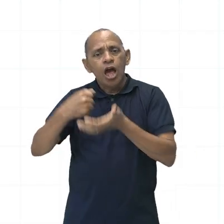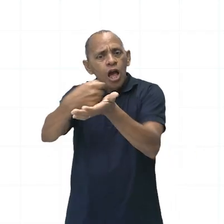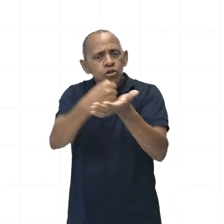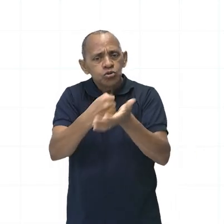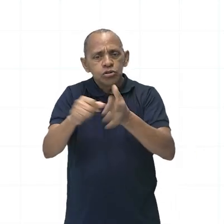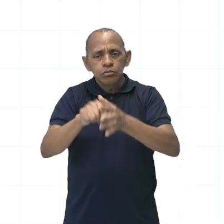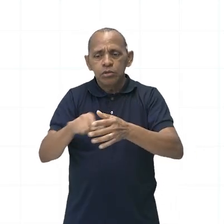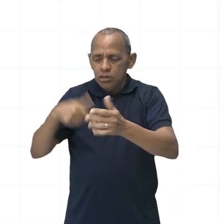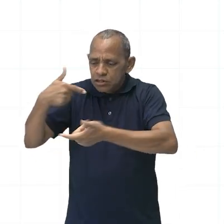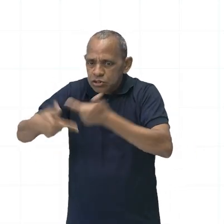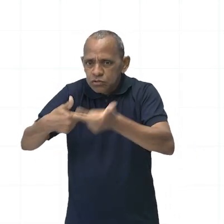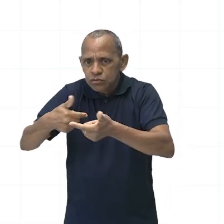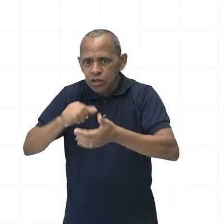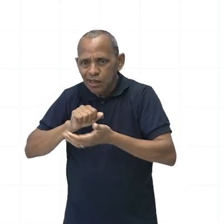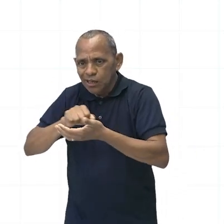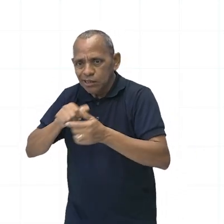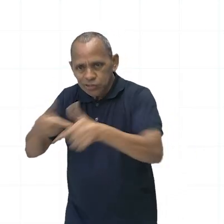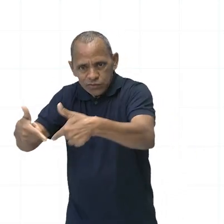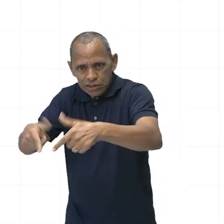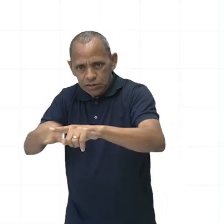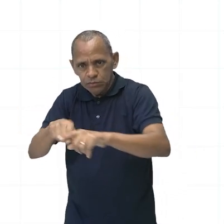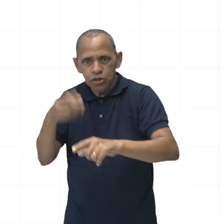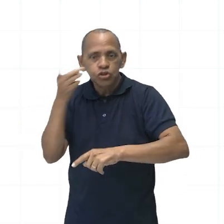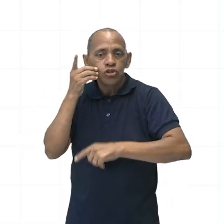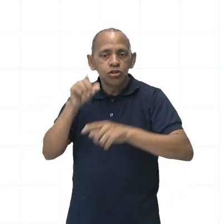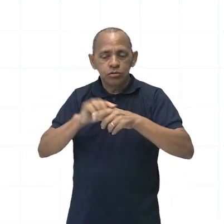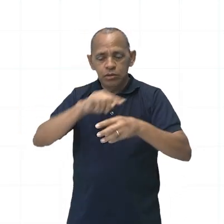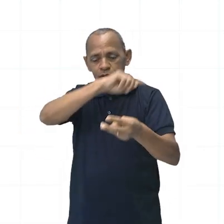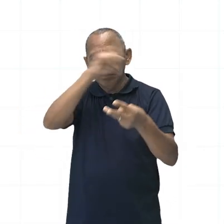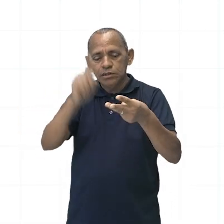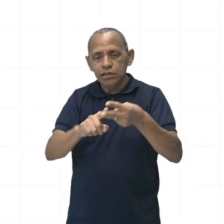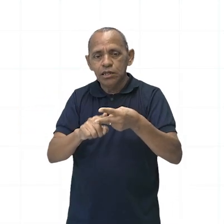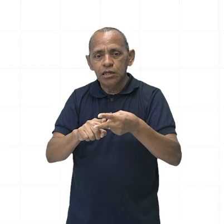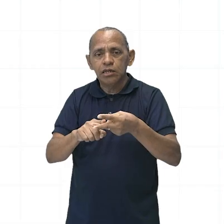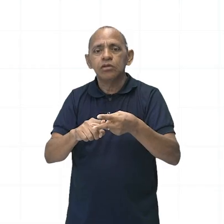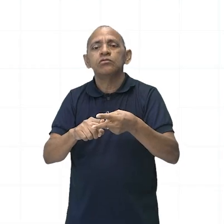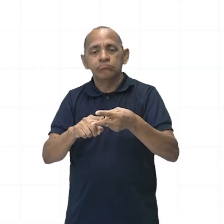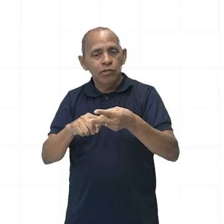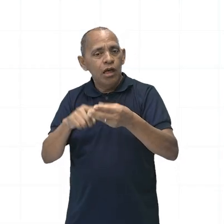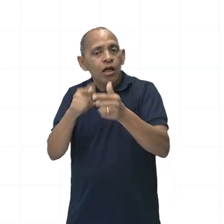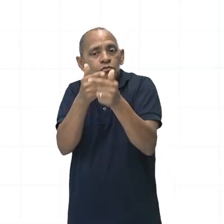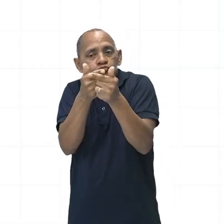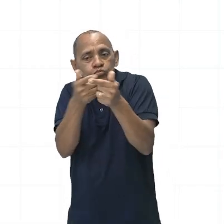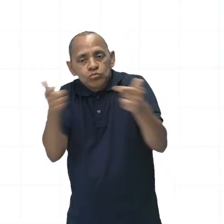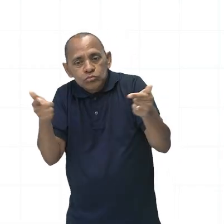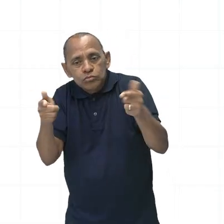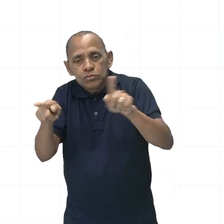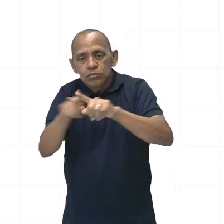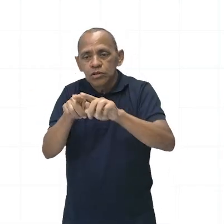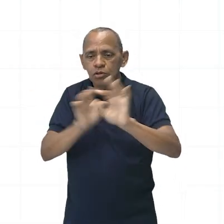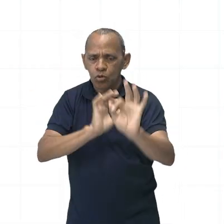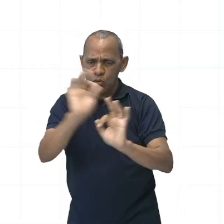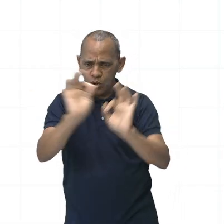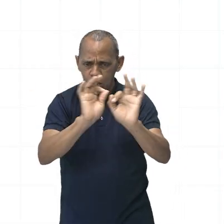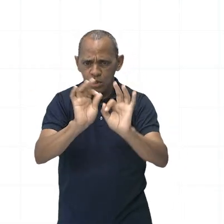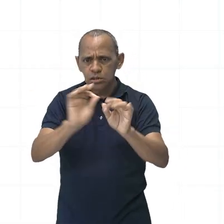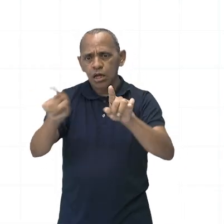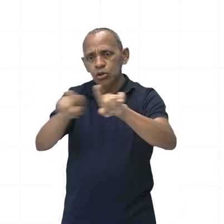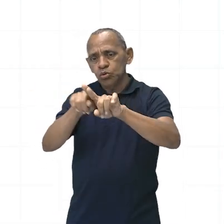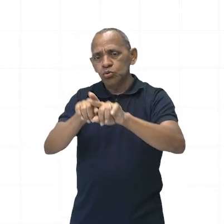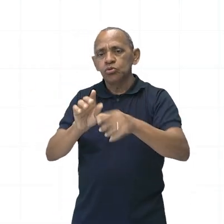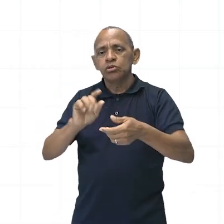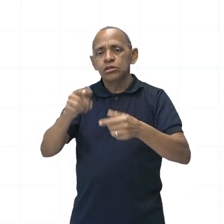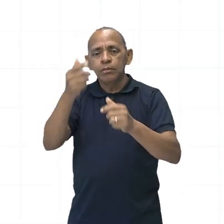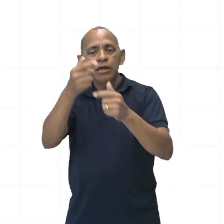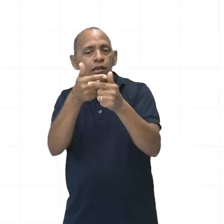dia a dia. O terceiro S é o Seiso, que é o senso de limpeza, ou seja, manter tudo limpo e